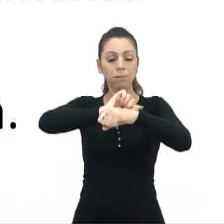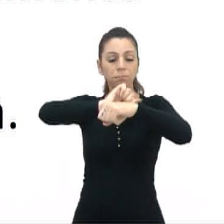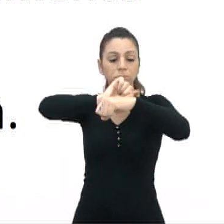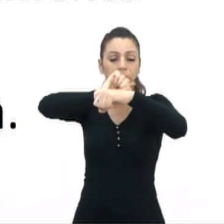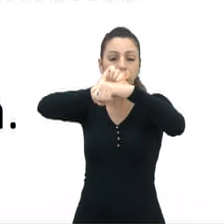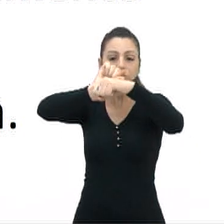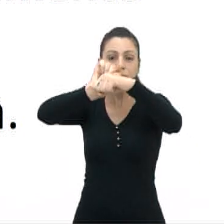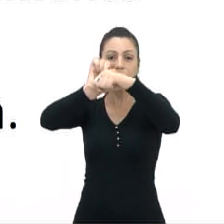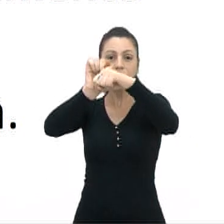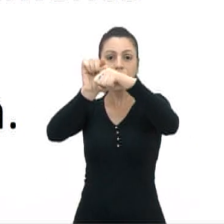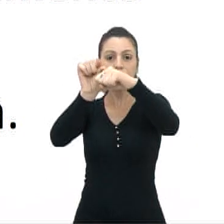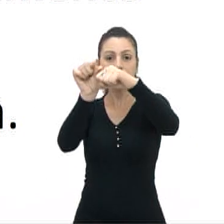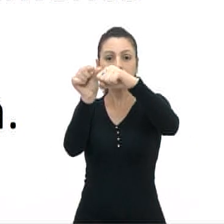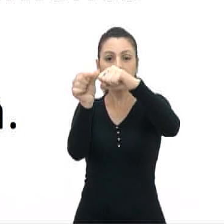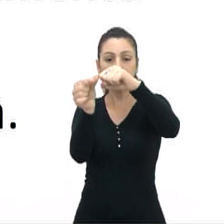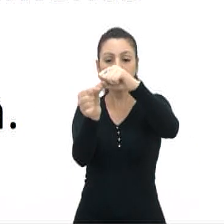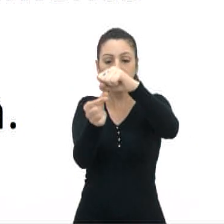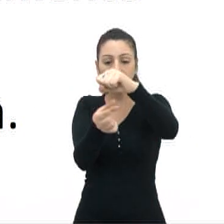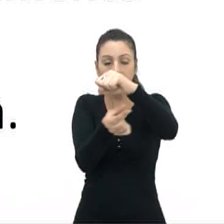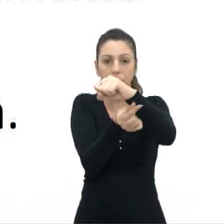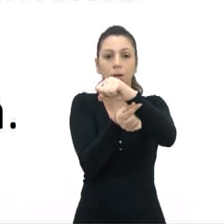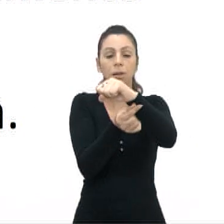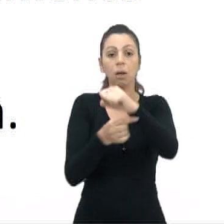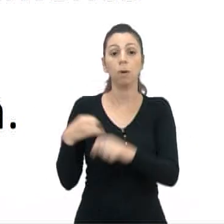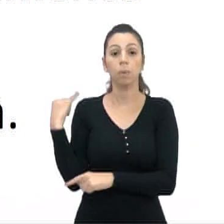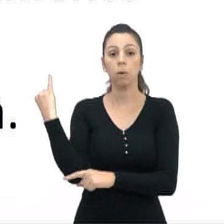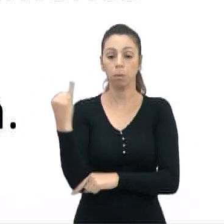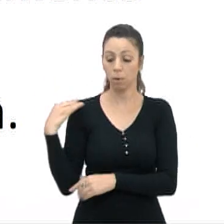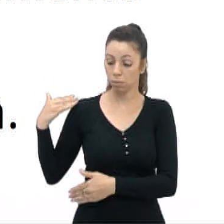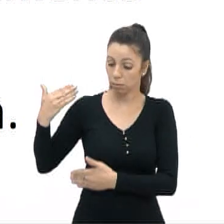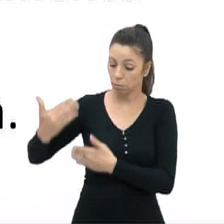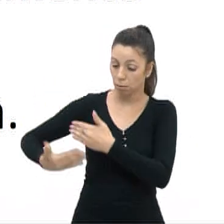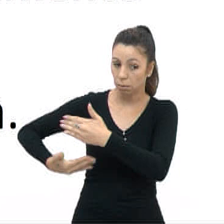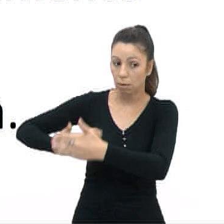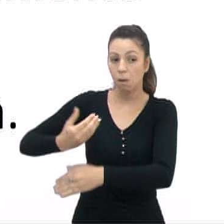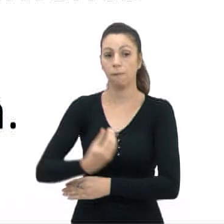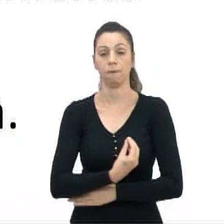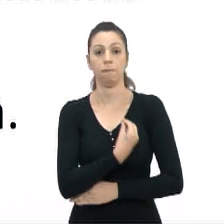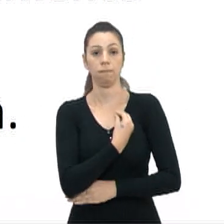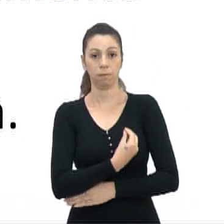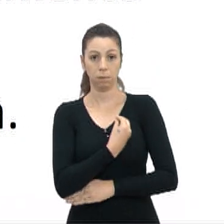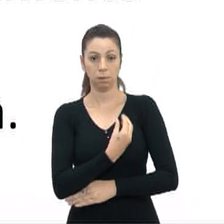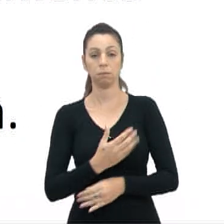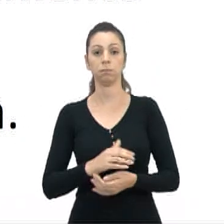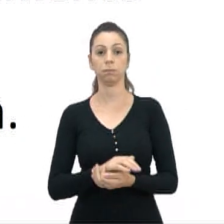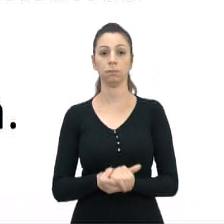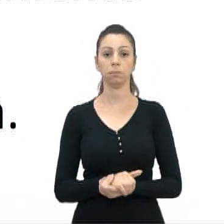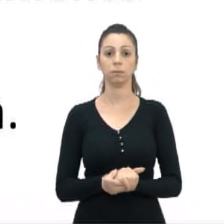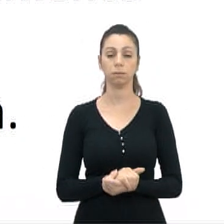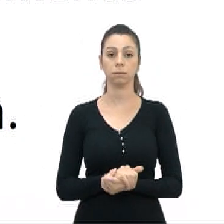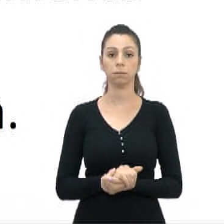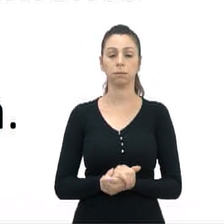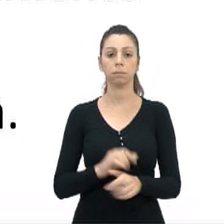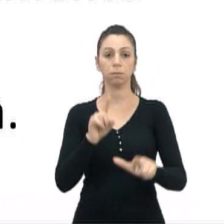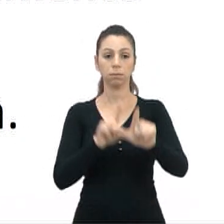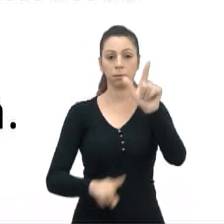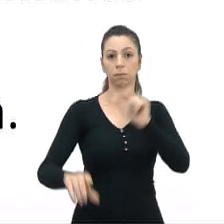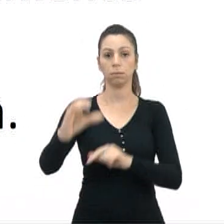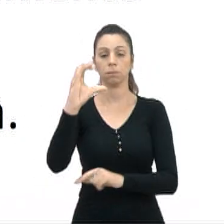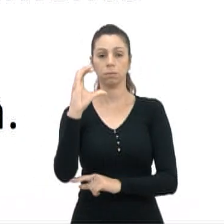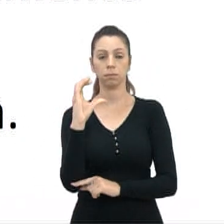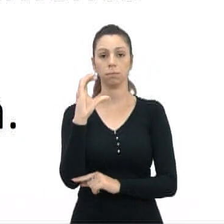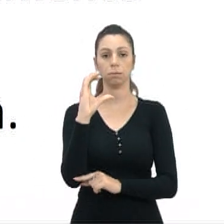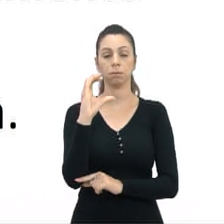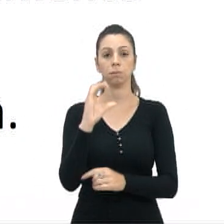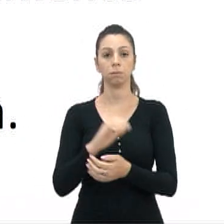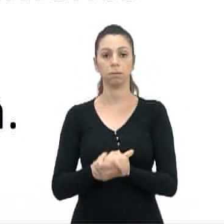planeta Terra, sendo importante para o desenvolvimento dos seres vivos. Letra C. É